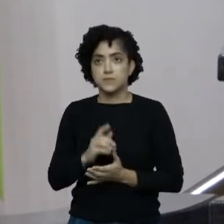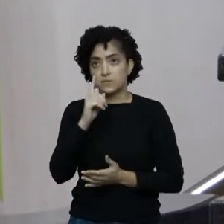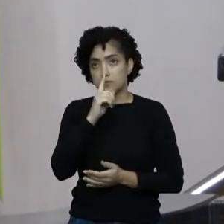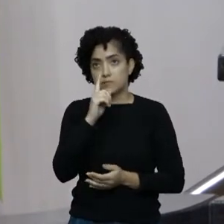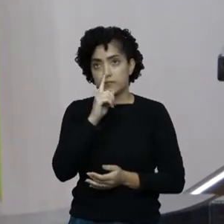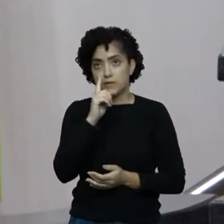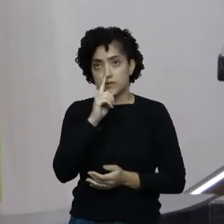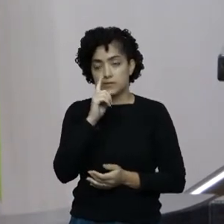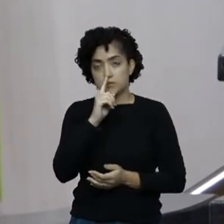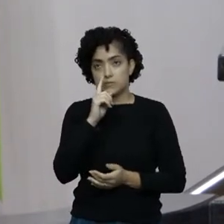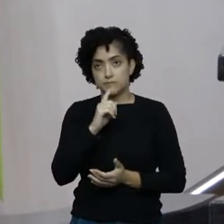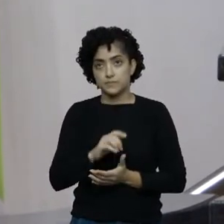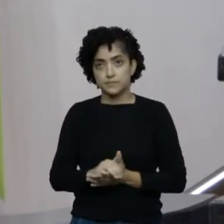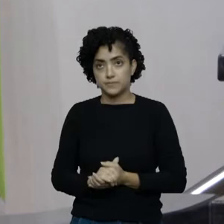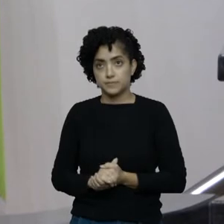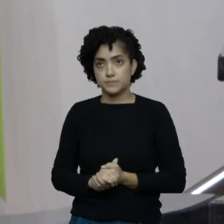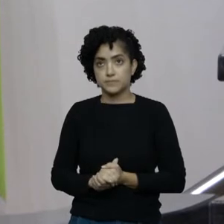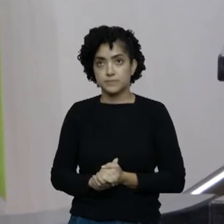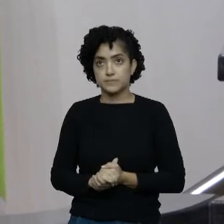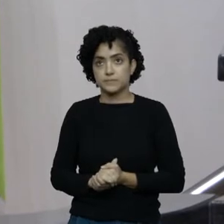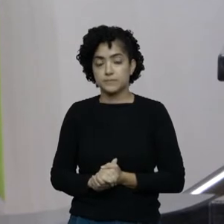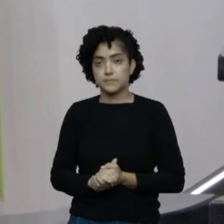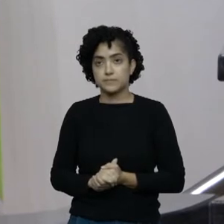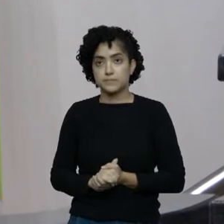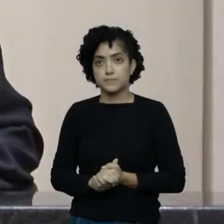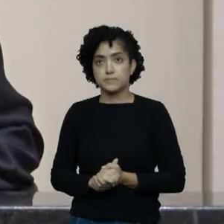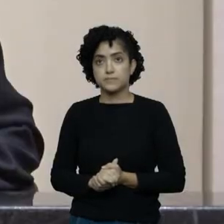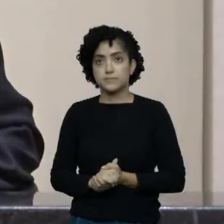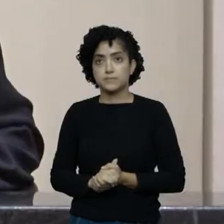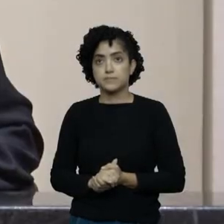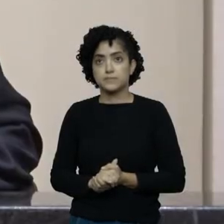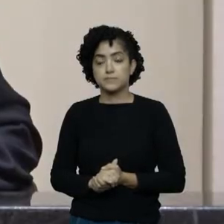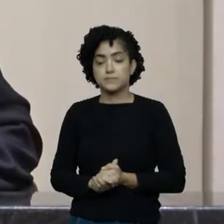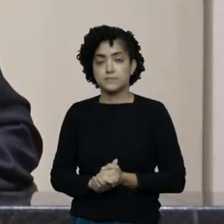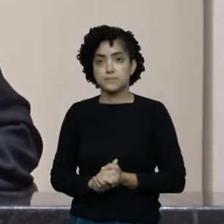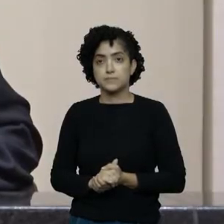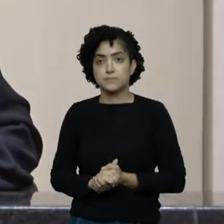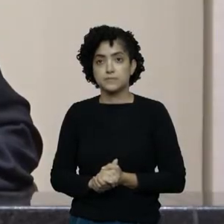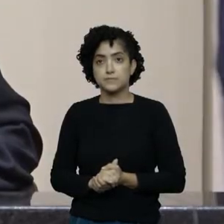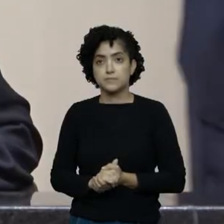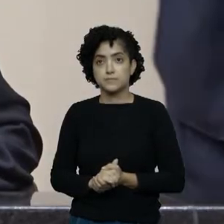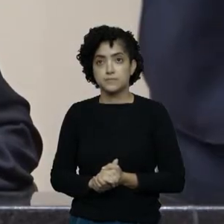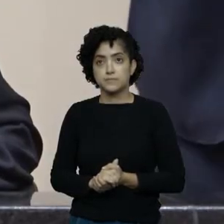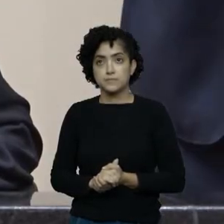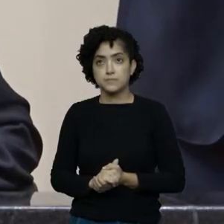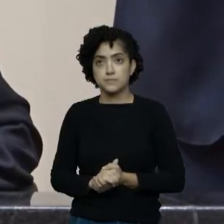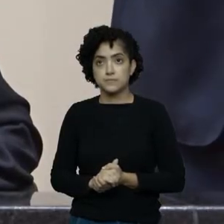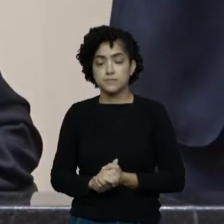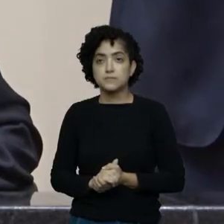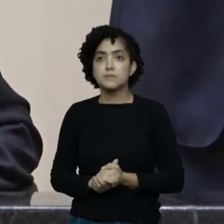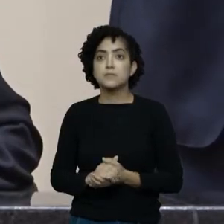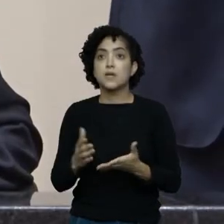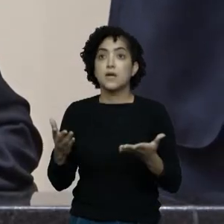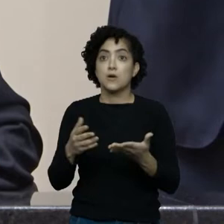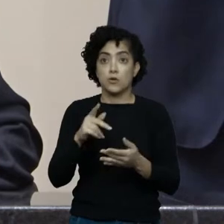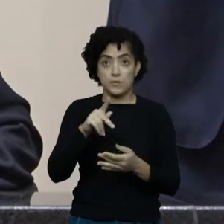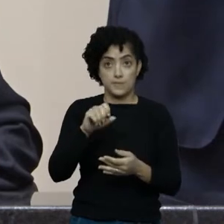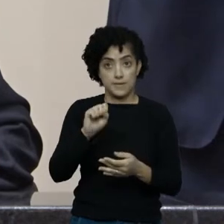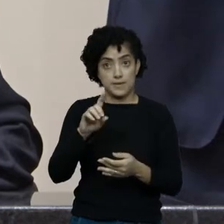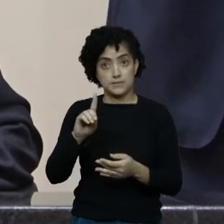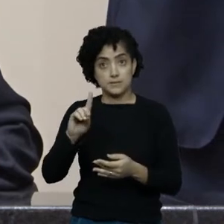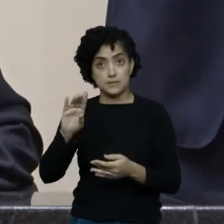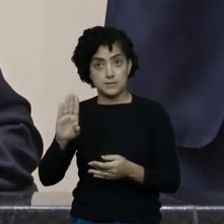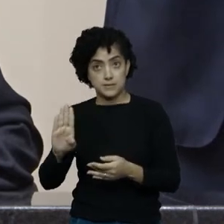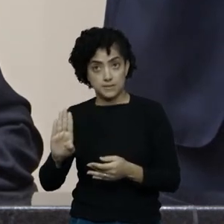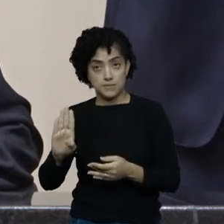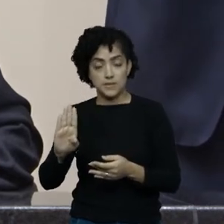E aí o Tube Deputado o PSDB tem